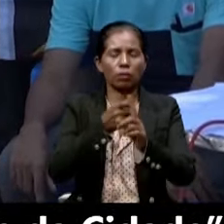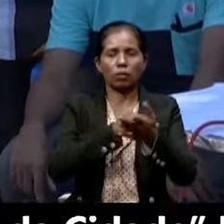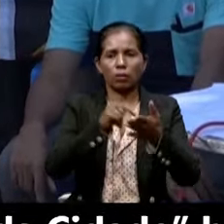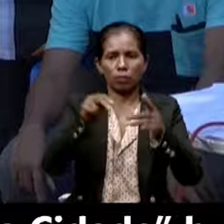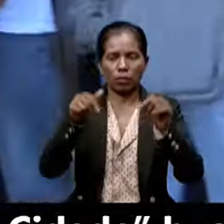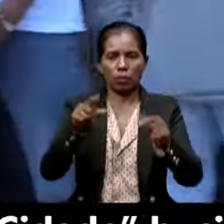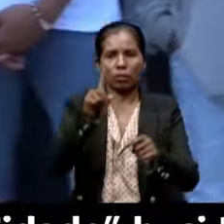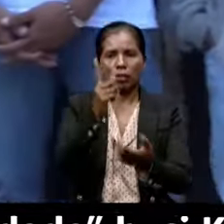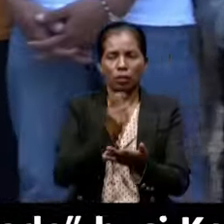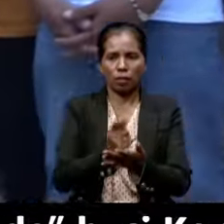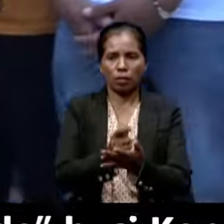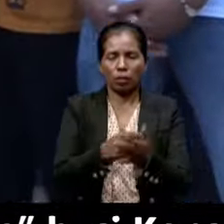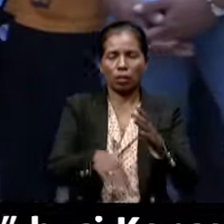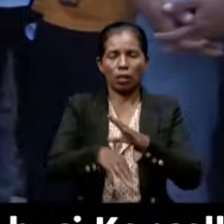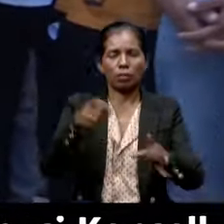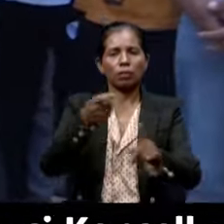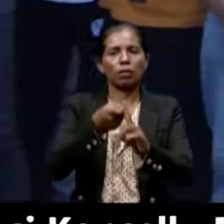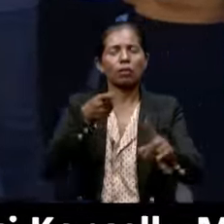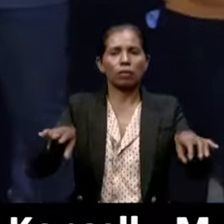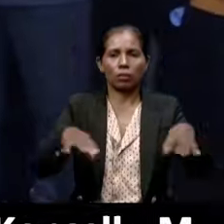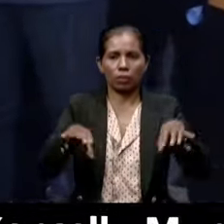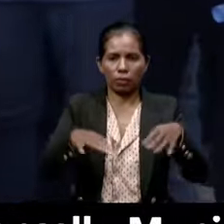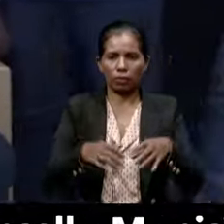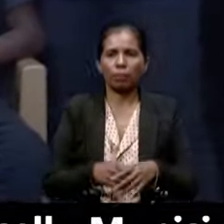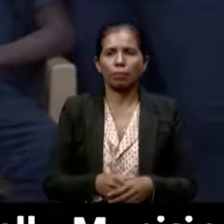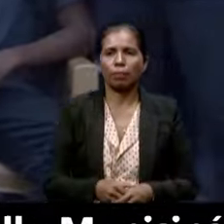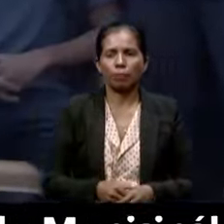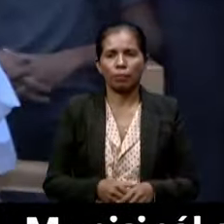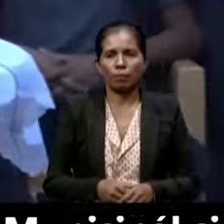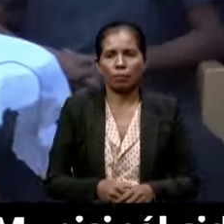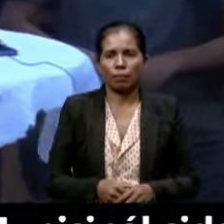rihung ida resin halaisai husi sistema Romualdo Neves, Benguines Jiménez, Ziemen.